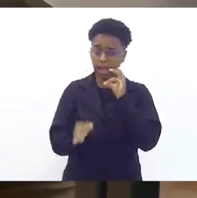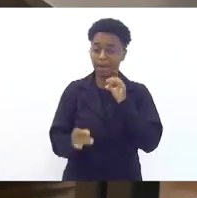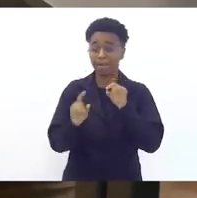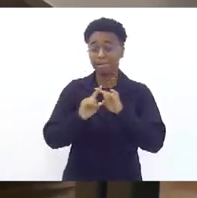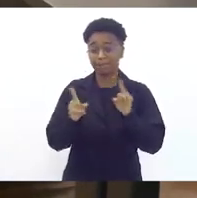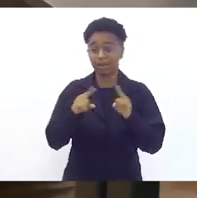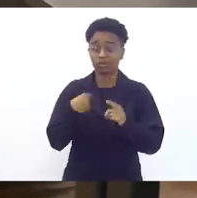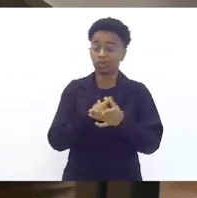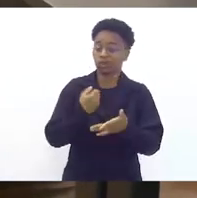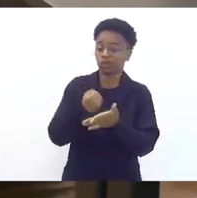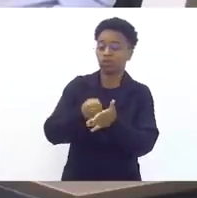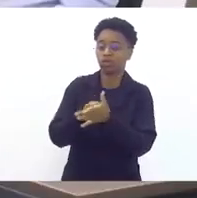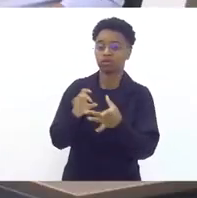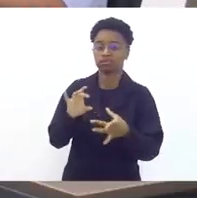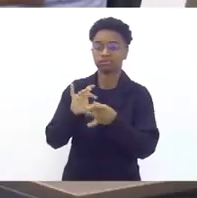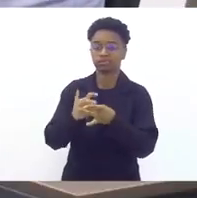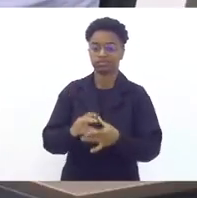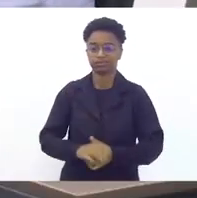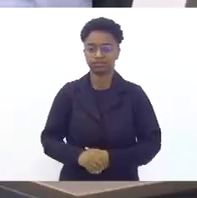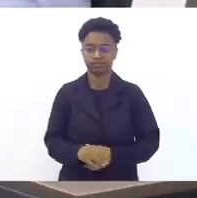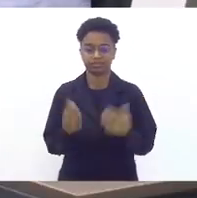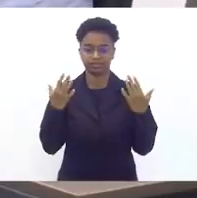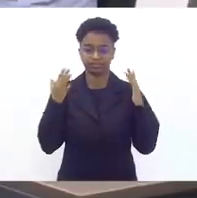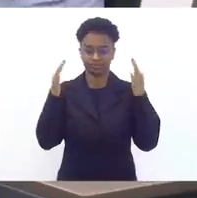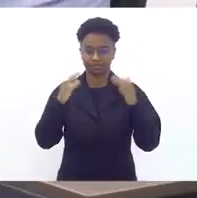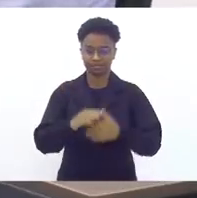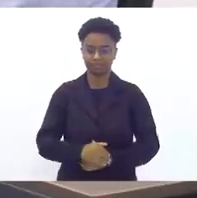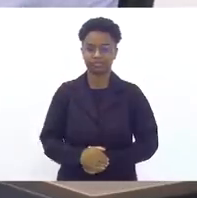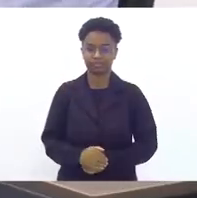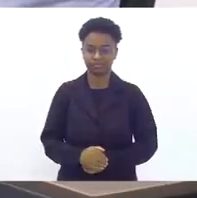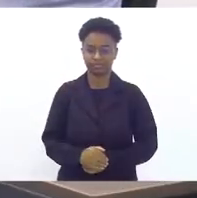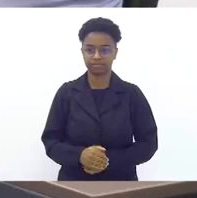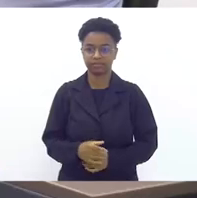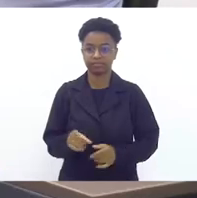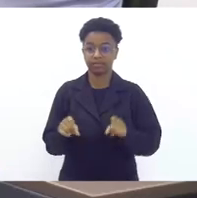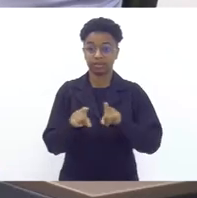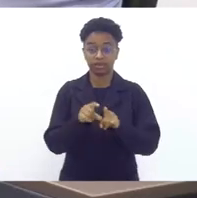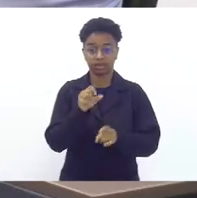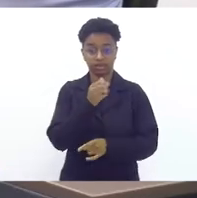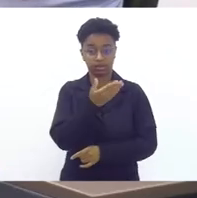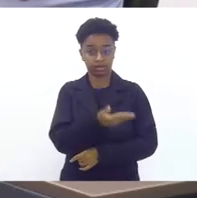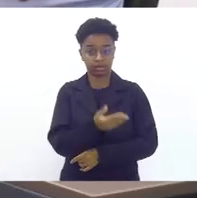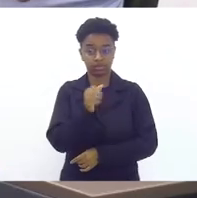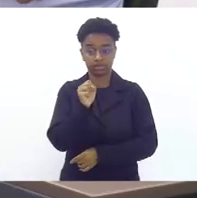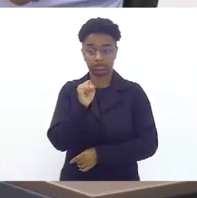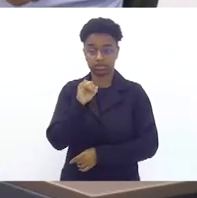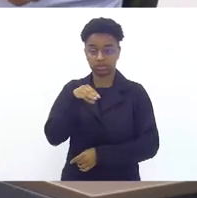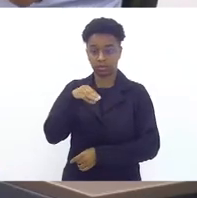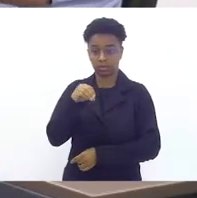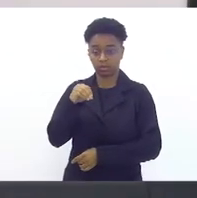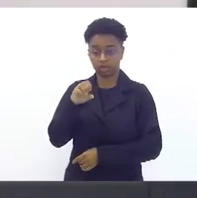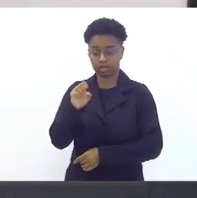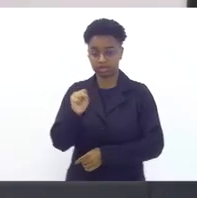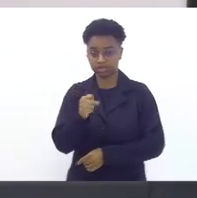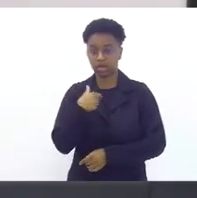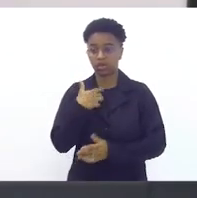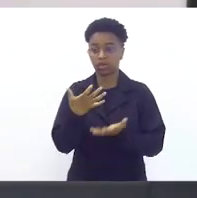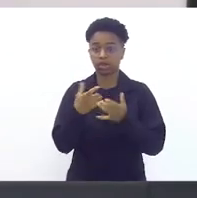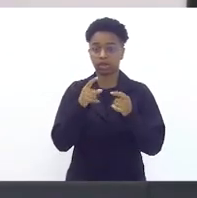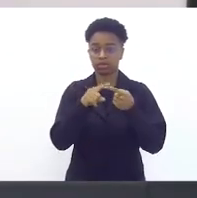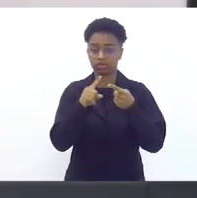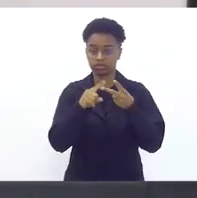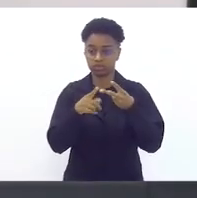pela luta é tudo. Bom, doutor Simões, eu queria só colocar duas questões aqui